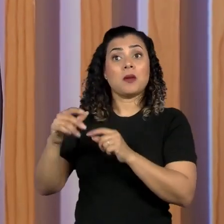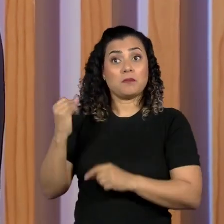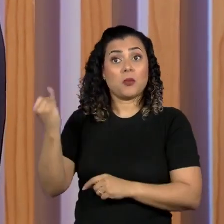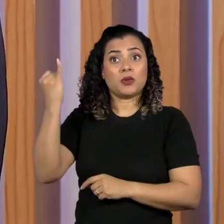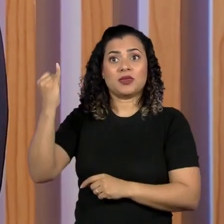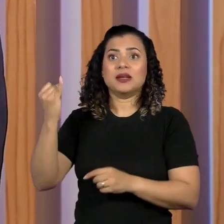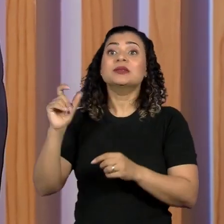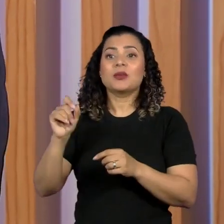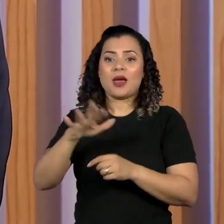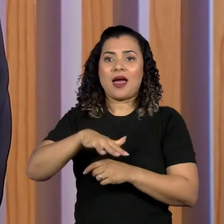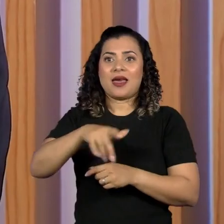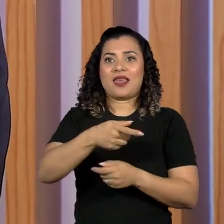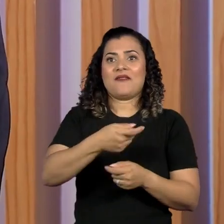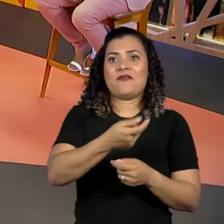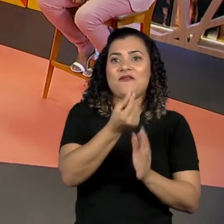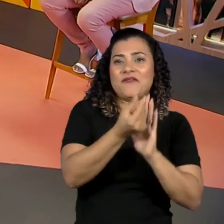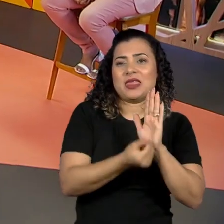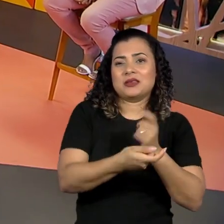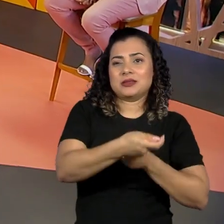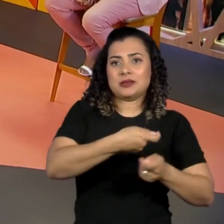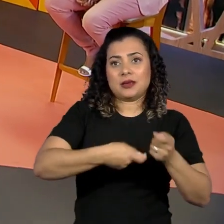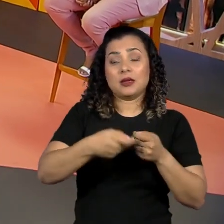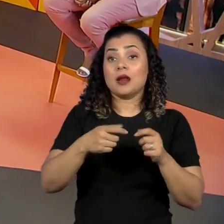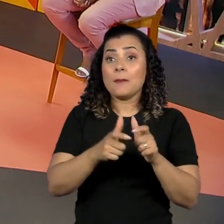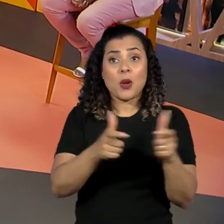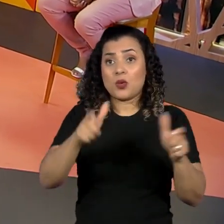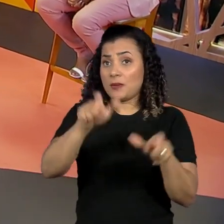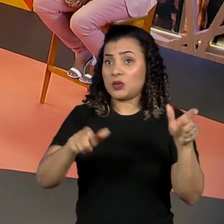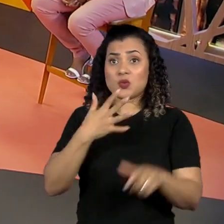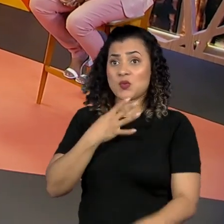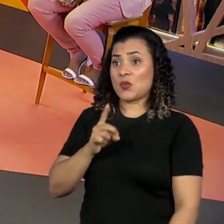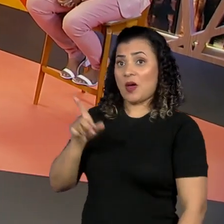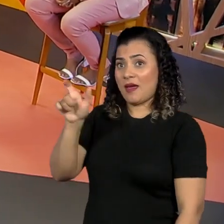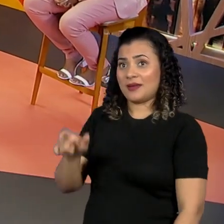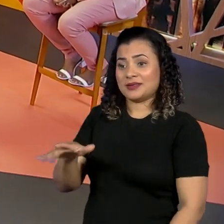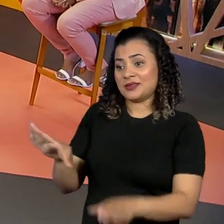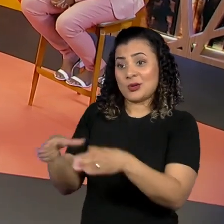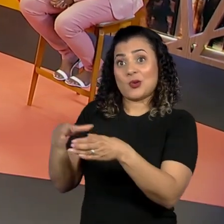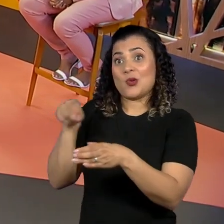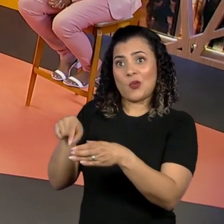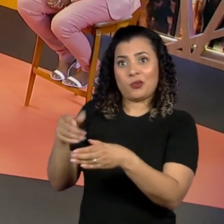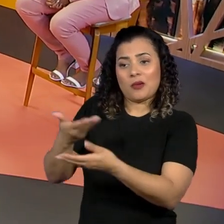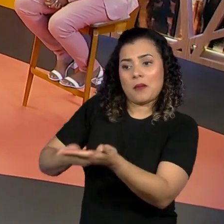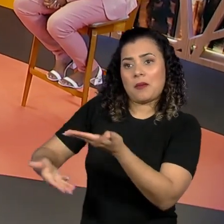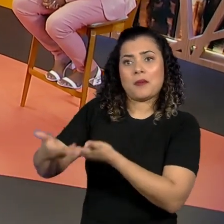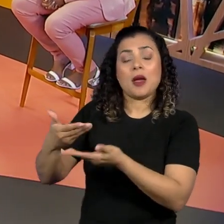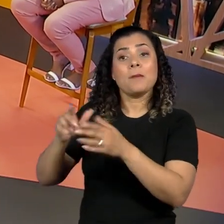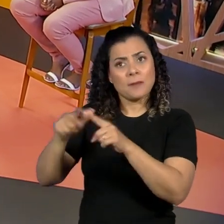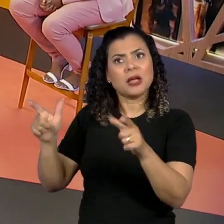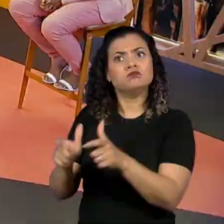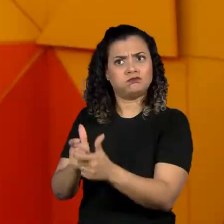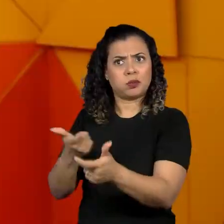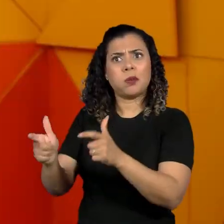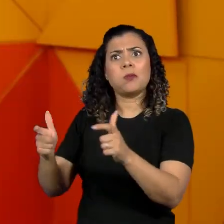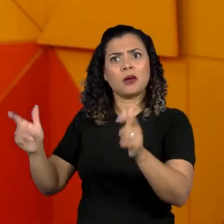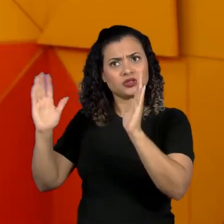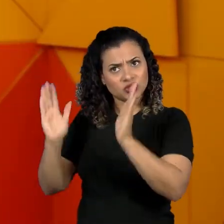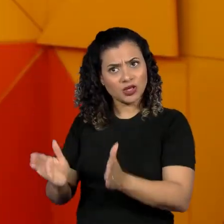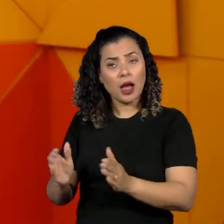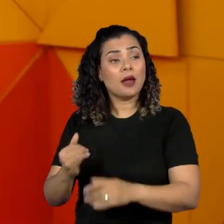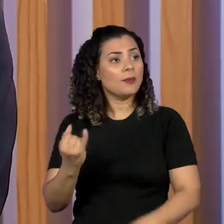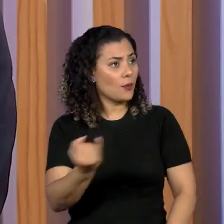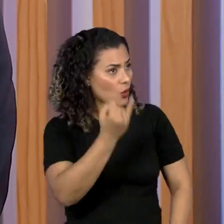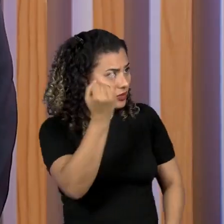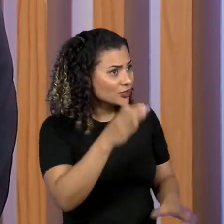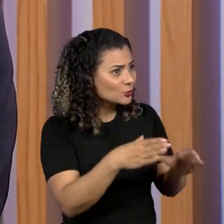pouco notadas ainda, né, as pessoas conhecem muito pouco, mas a gente tem uma fase de crescimento muito importante. Tem uma fase relevante